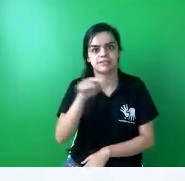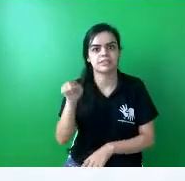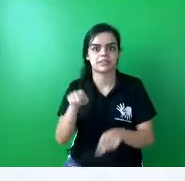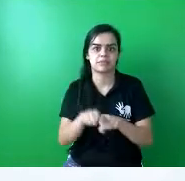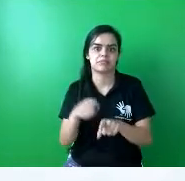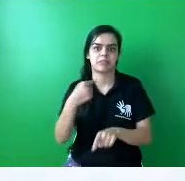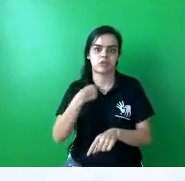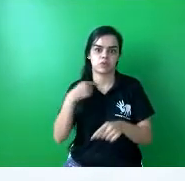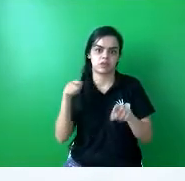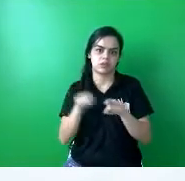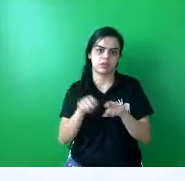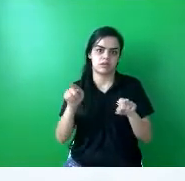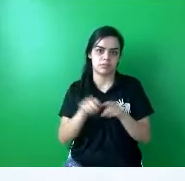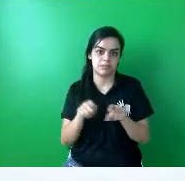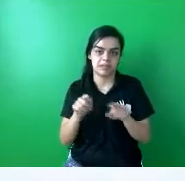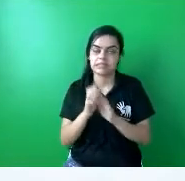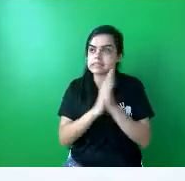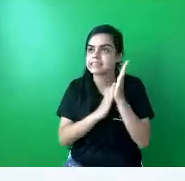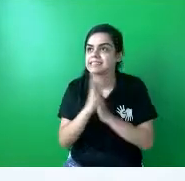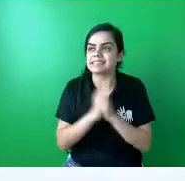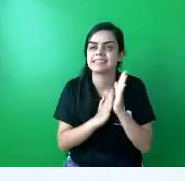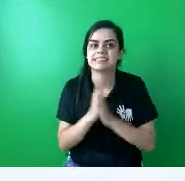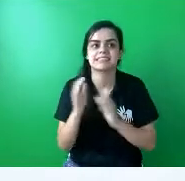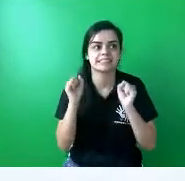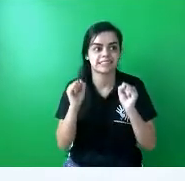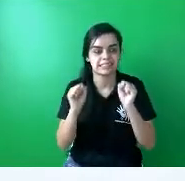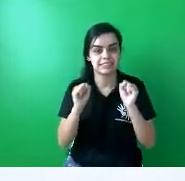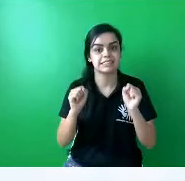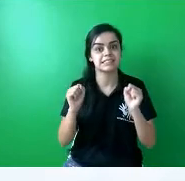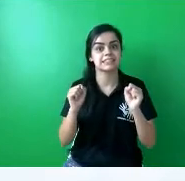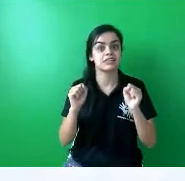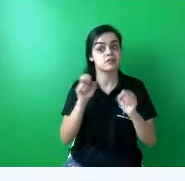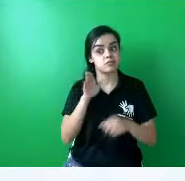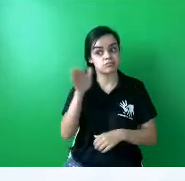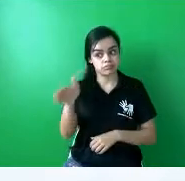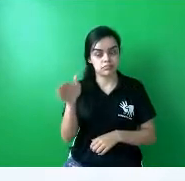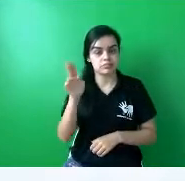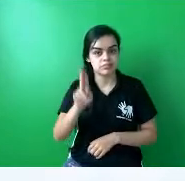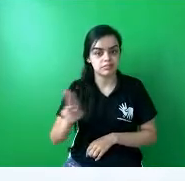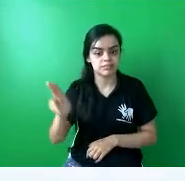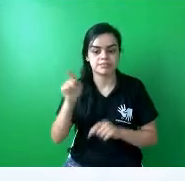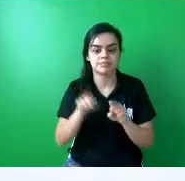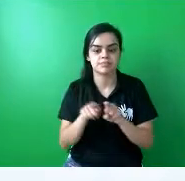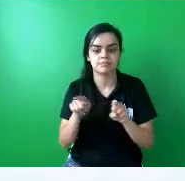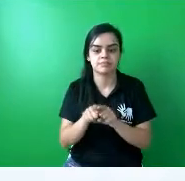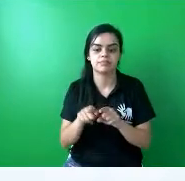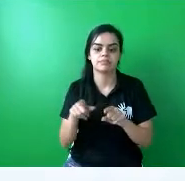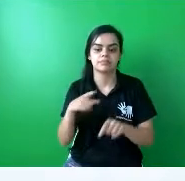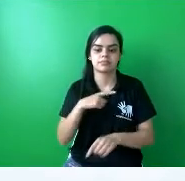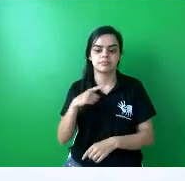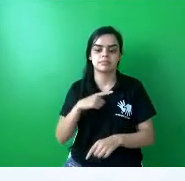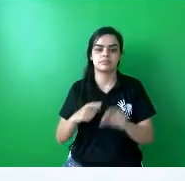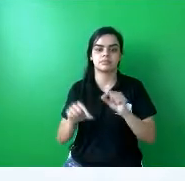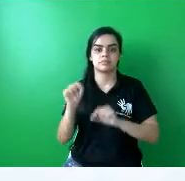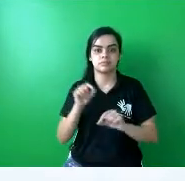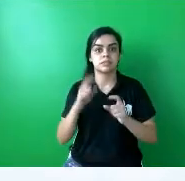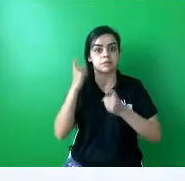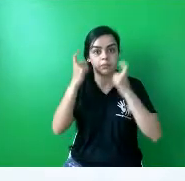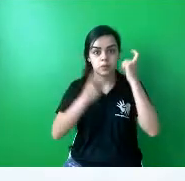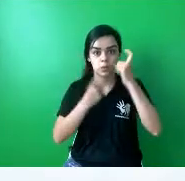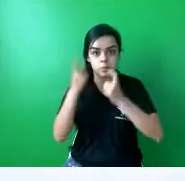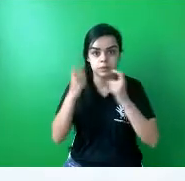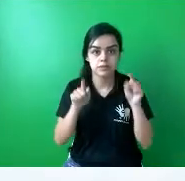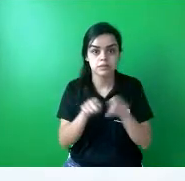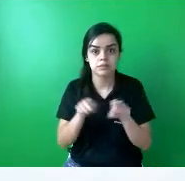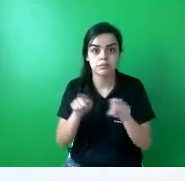eu também estou aí apreensivo para que a gente possa estar utilizando, mas com bastante preocupação